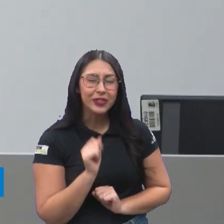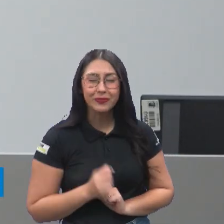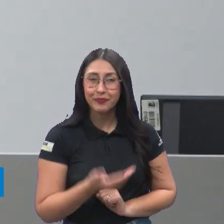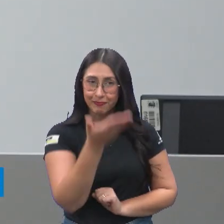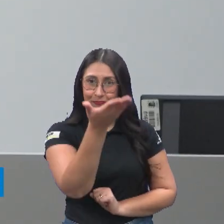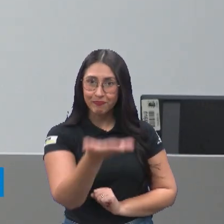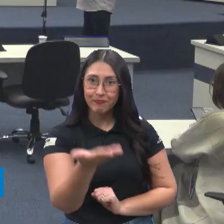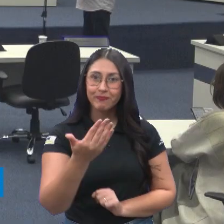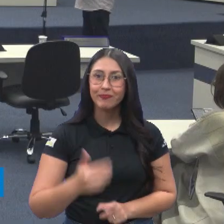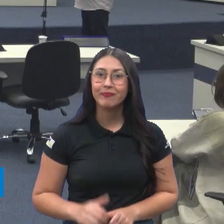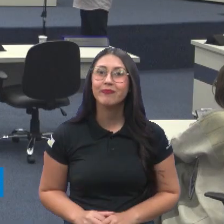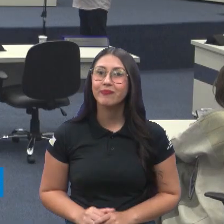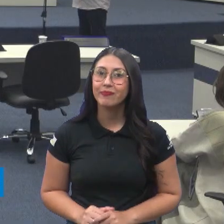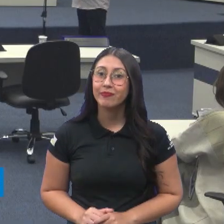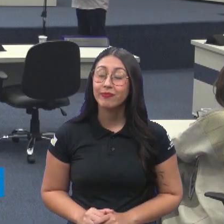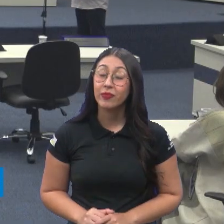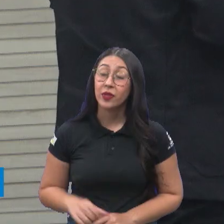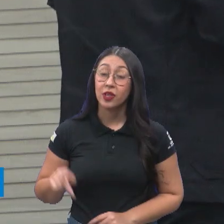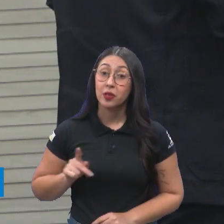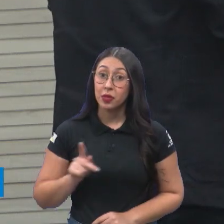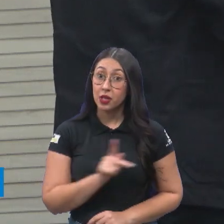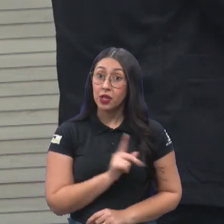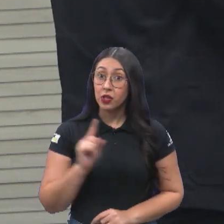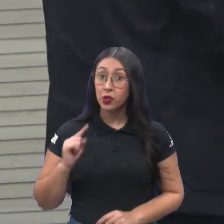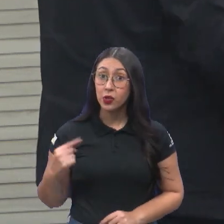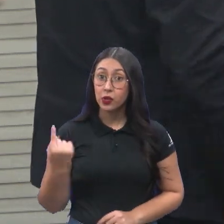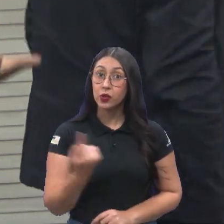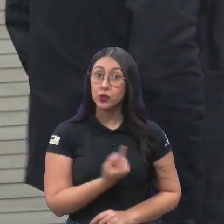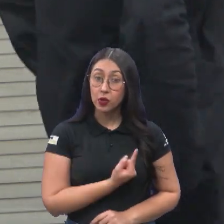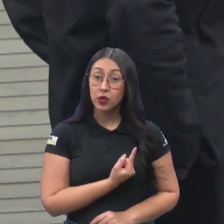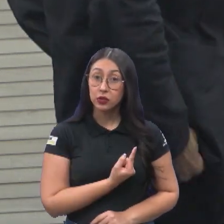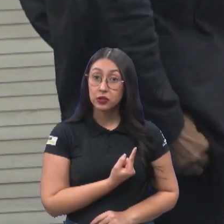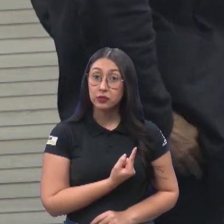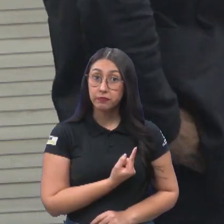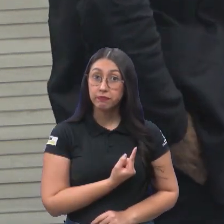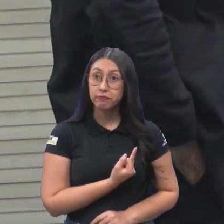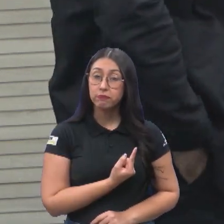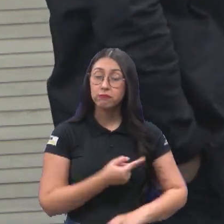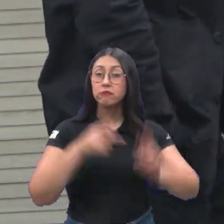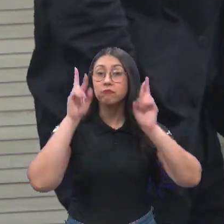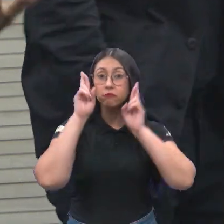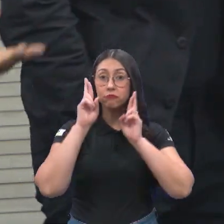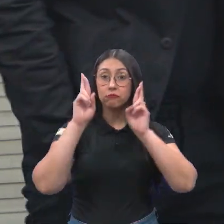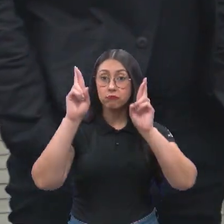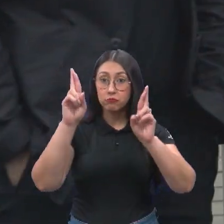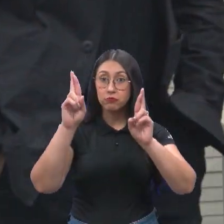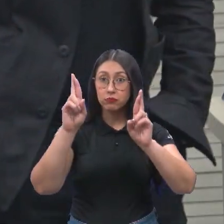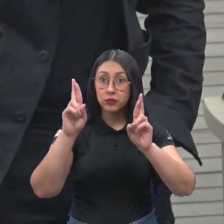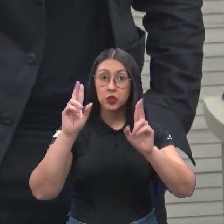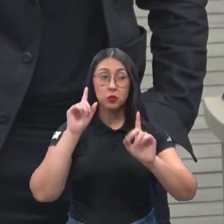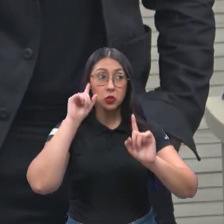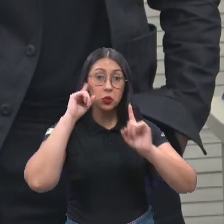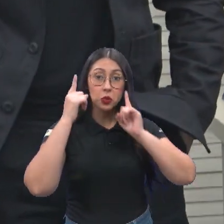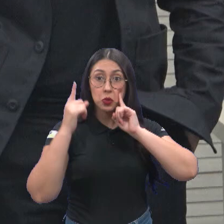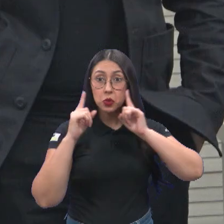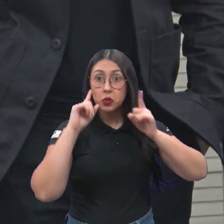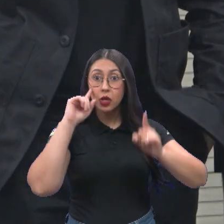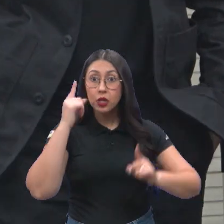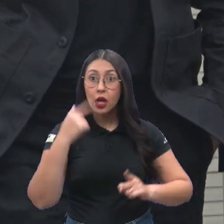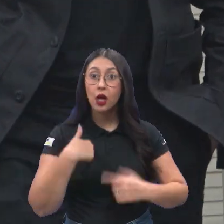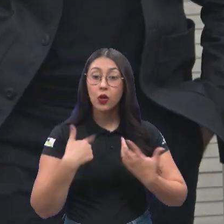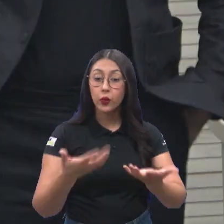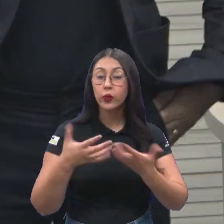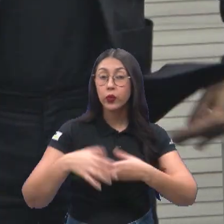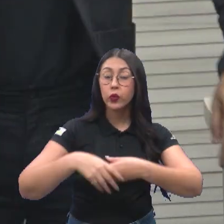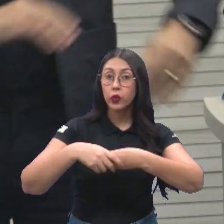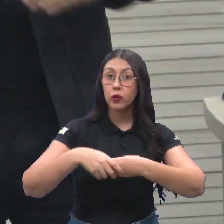Lindo Bispo. Senhor presidente, eu acho que a gente aqui é um parlamento que a gente respeita as ideias de todo mundo. Quero cumprimentar o pessoal que está